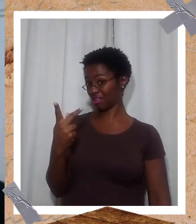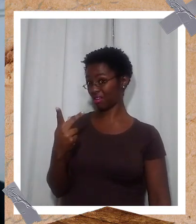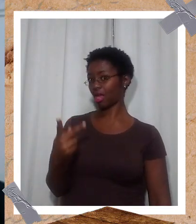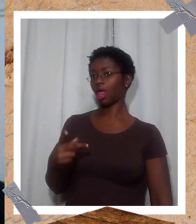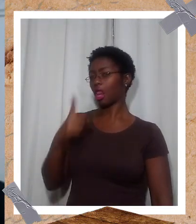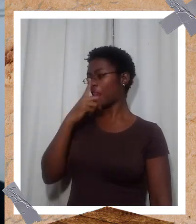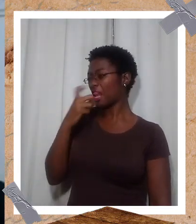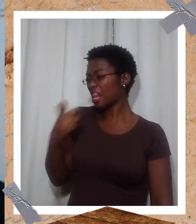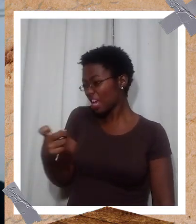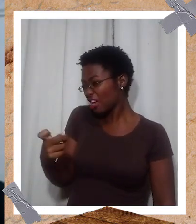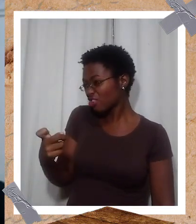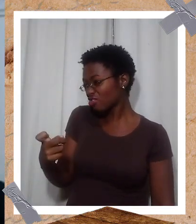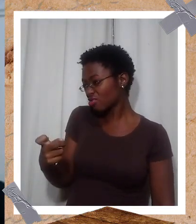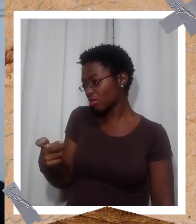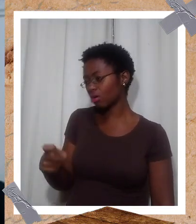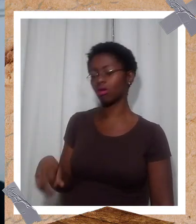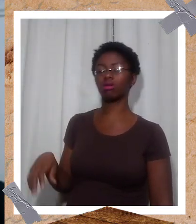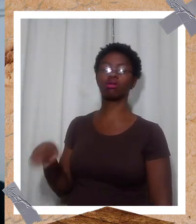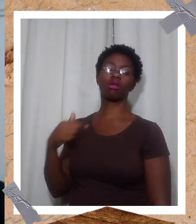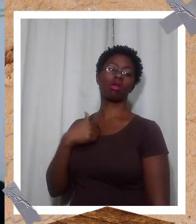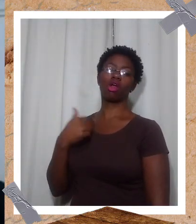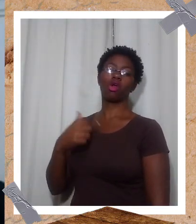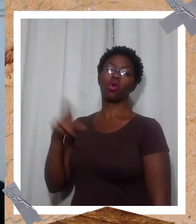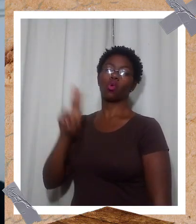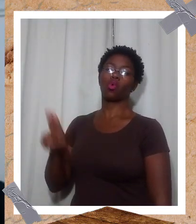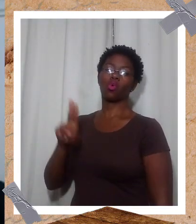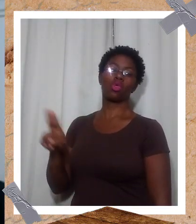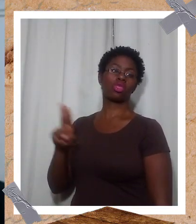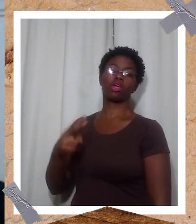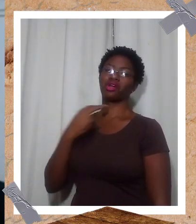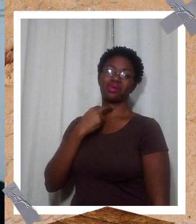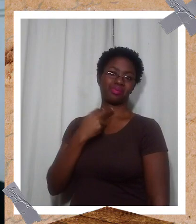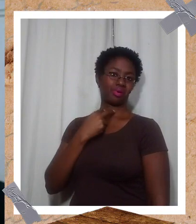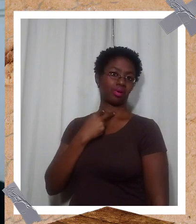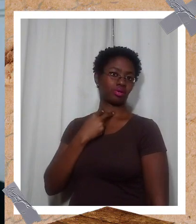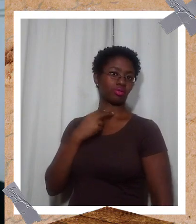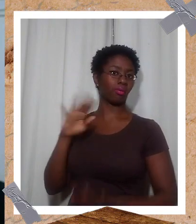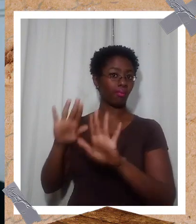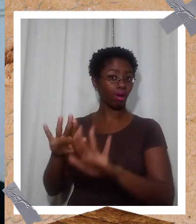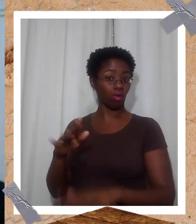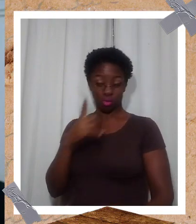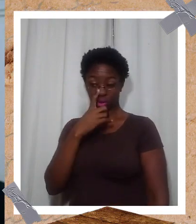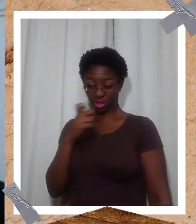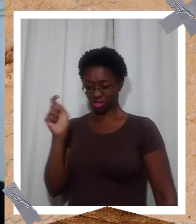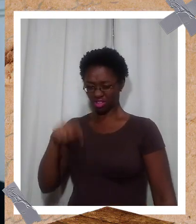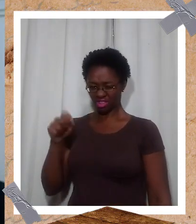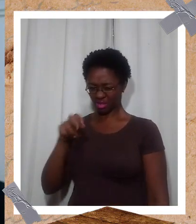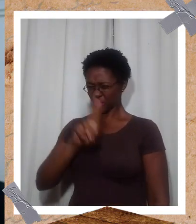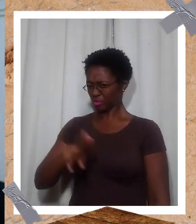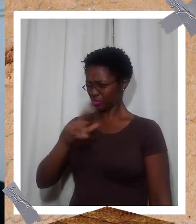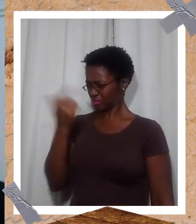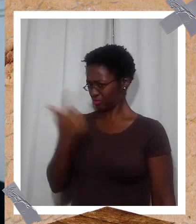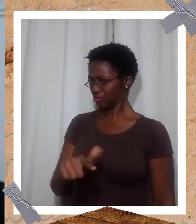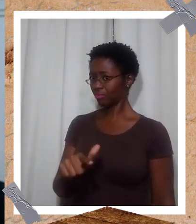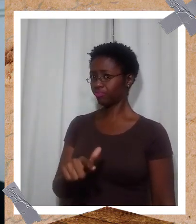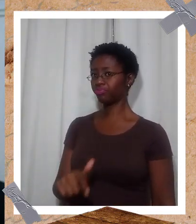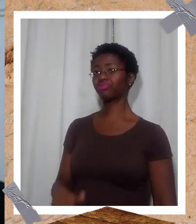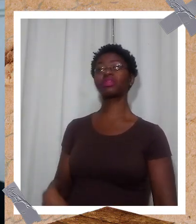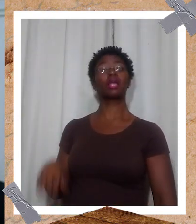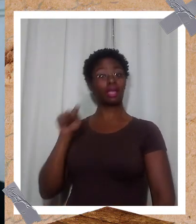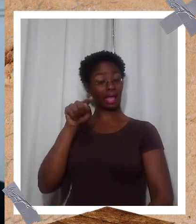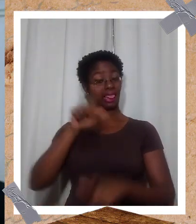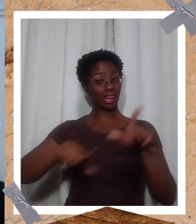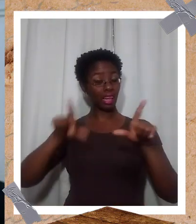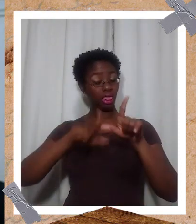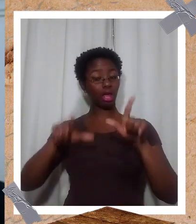presta mais, o que não tem utilidade nenhuma. A poderosa literatura de Carolina mostrou as